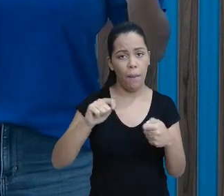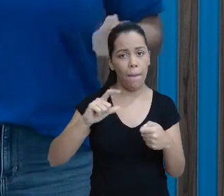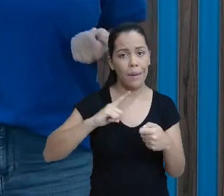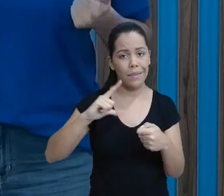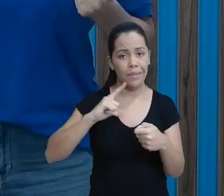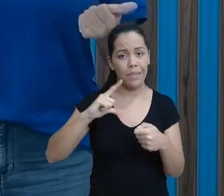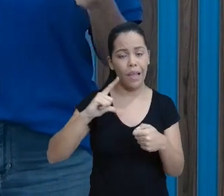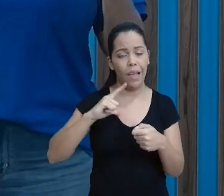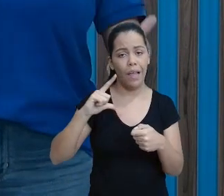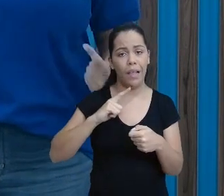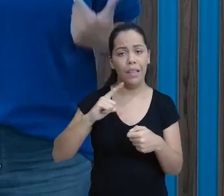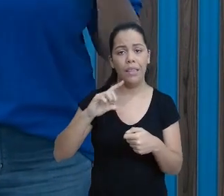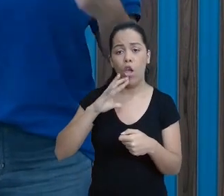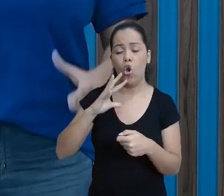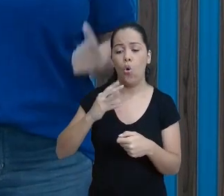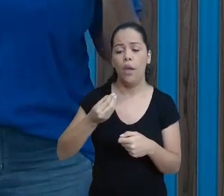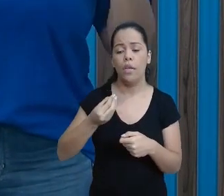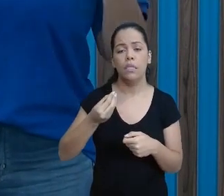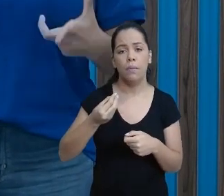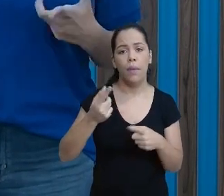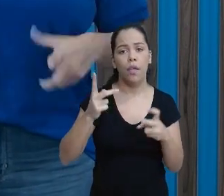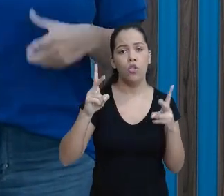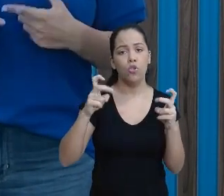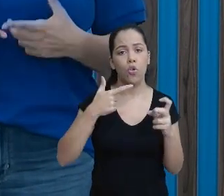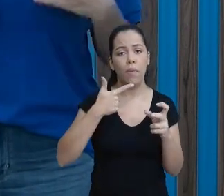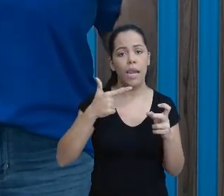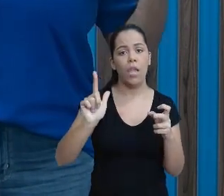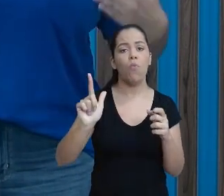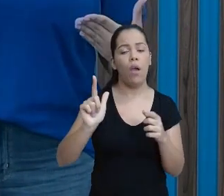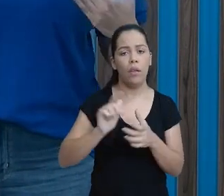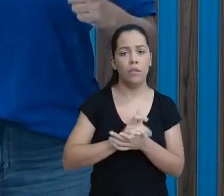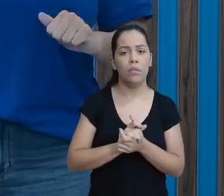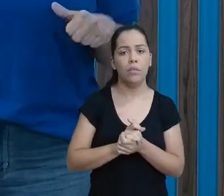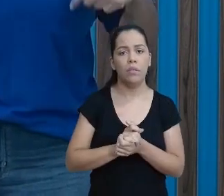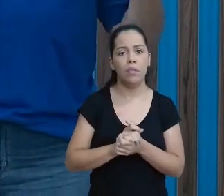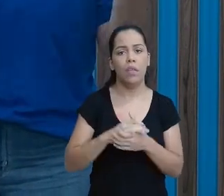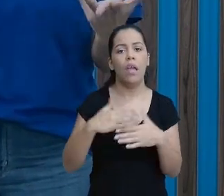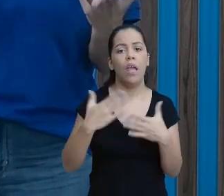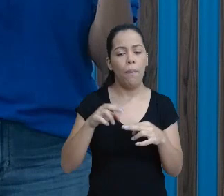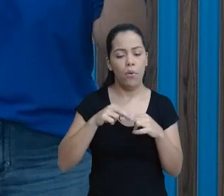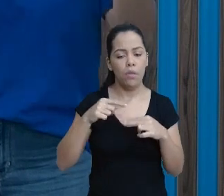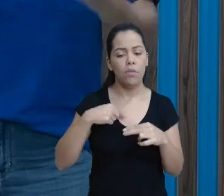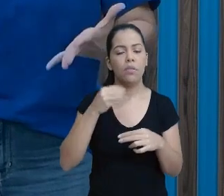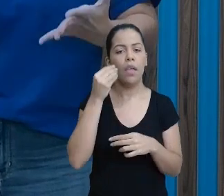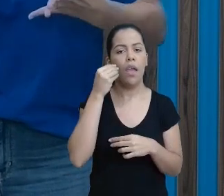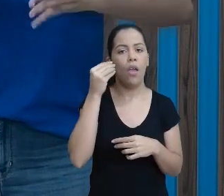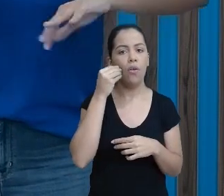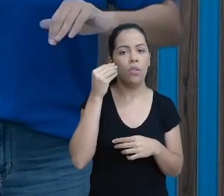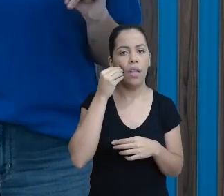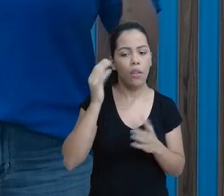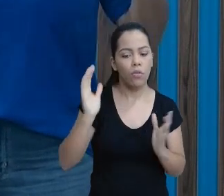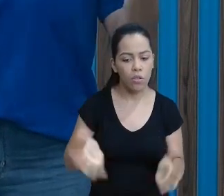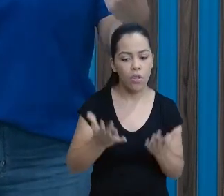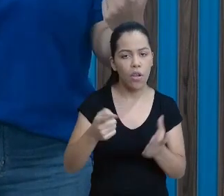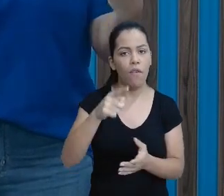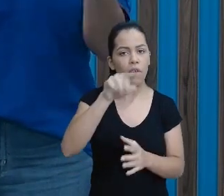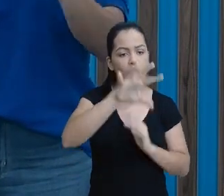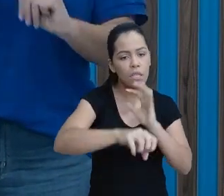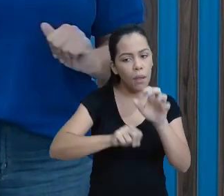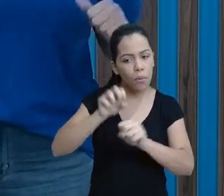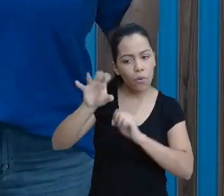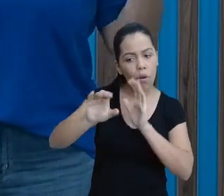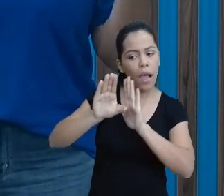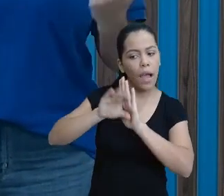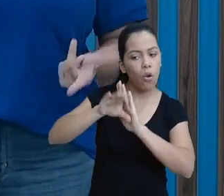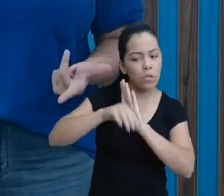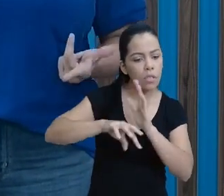trabalho com a linguagem, de vocabulário. E aí por isso que eu tenho tentado sempre incentivá-los a buscar conceitos,